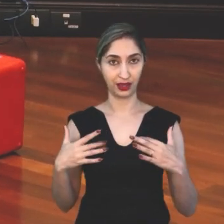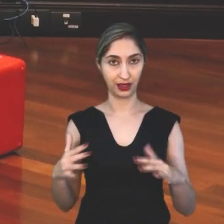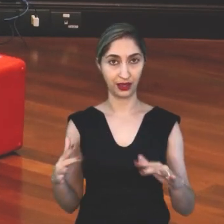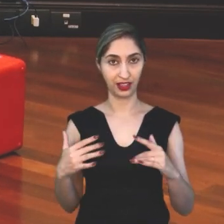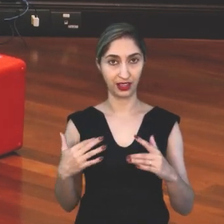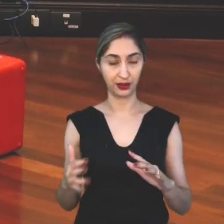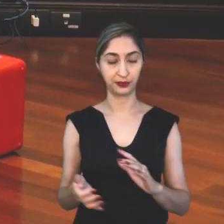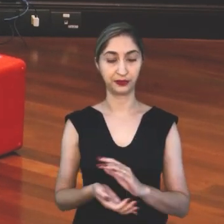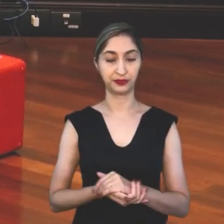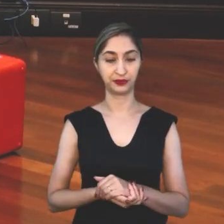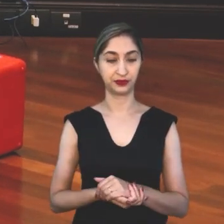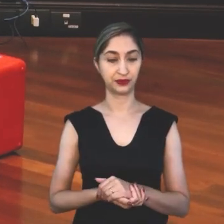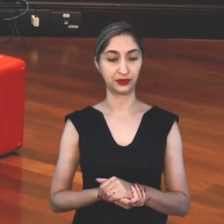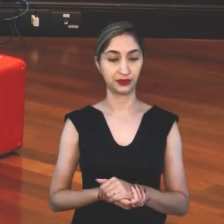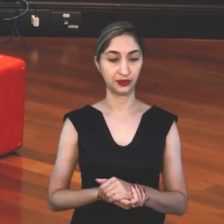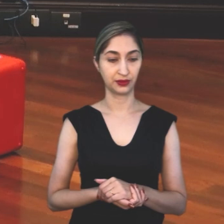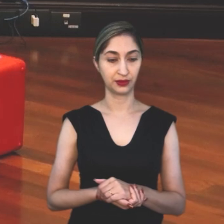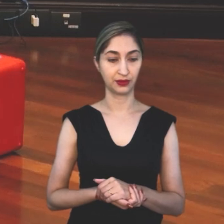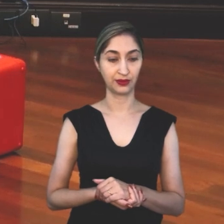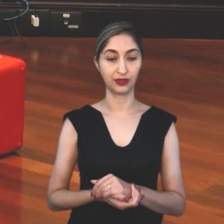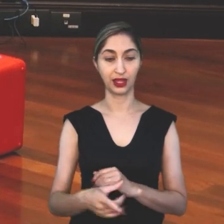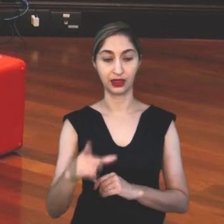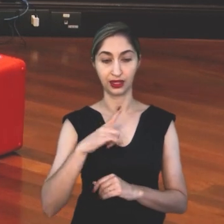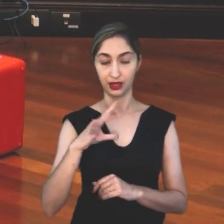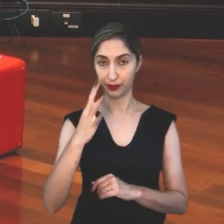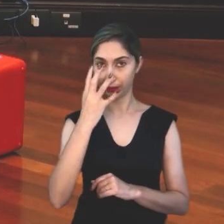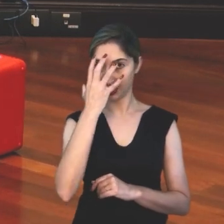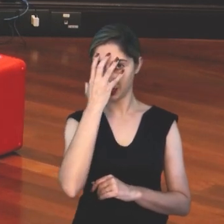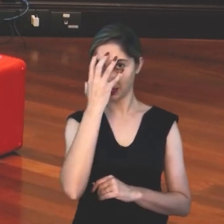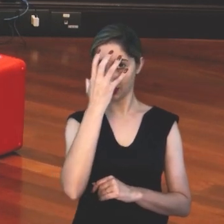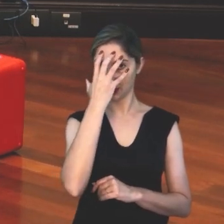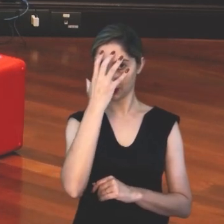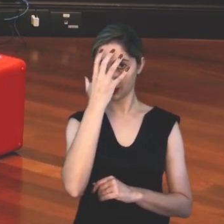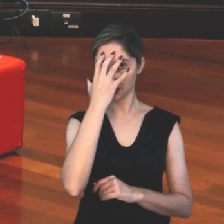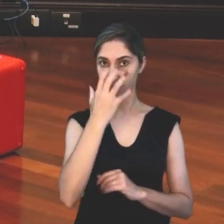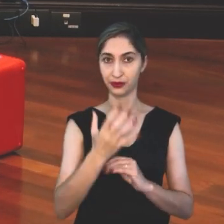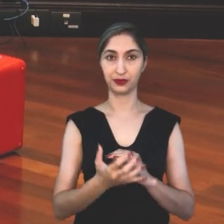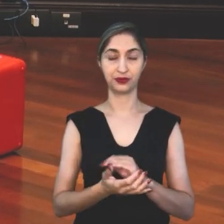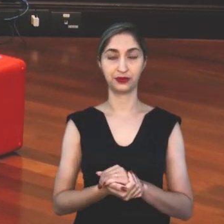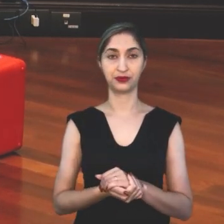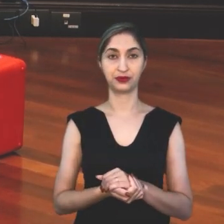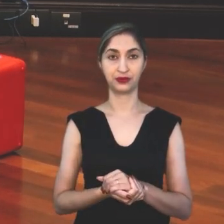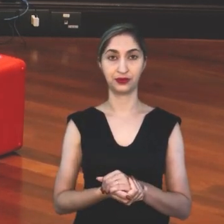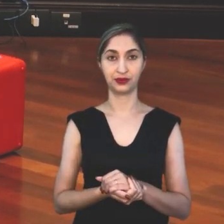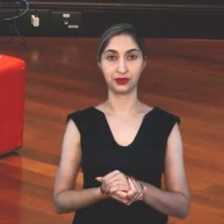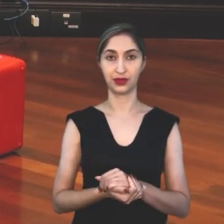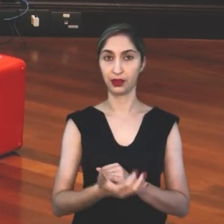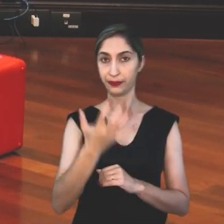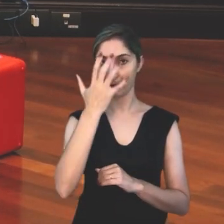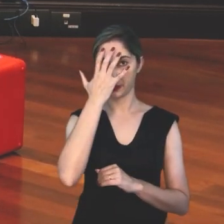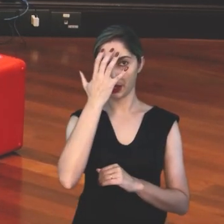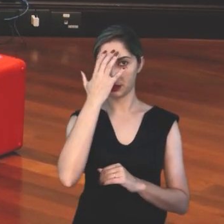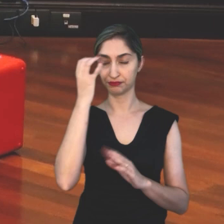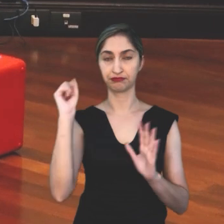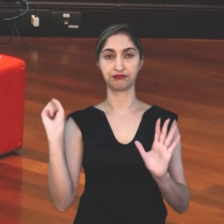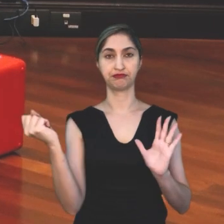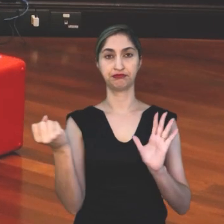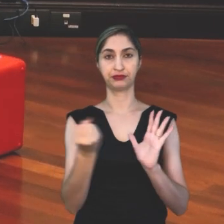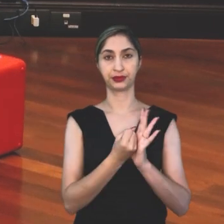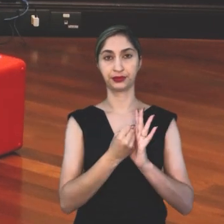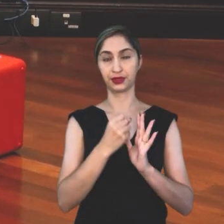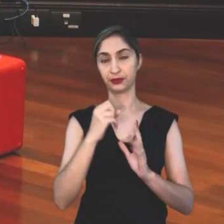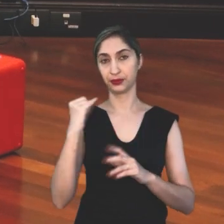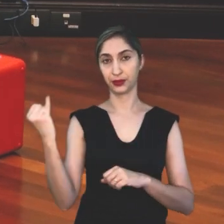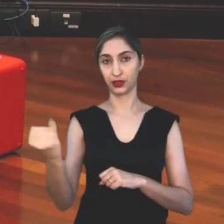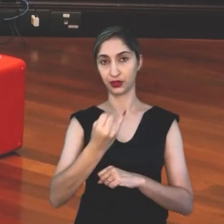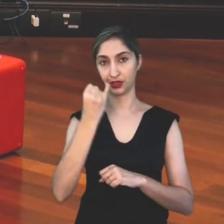de água, né, do mar. E aí a gente tem a máscara. Quer falar um pouquinho da máscara?